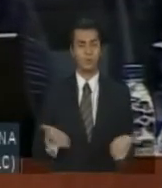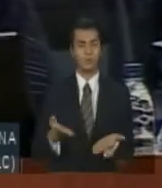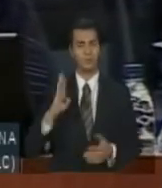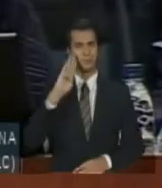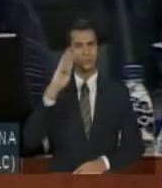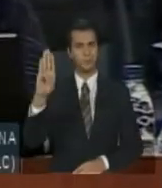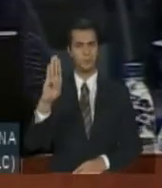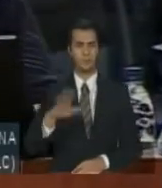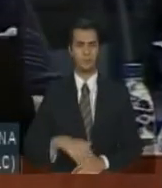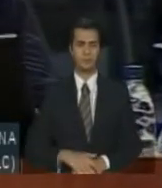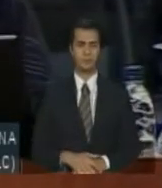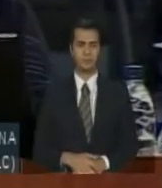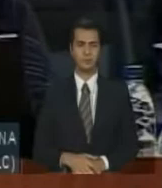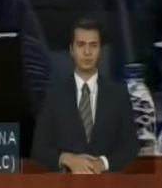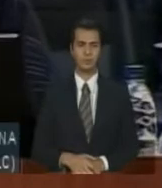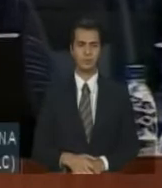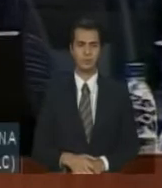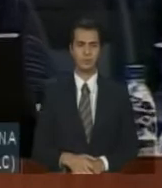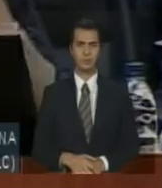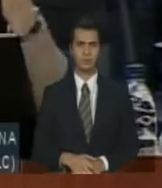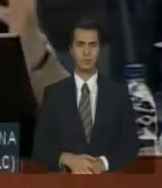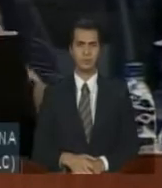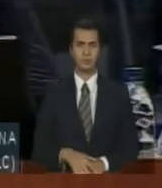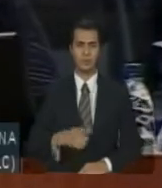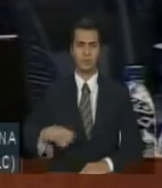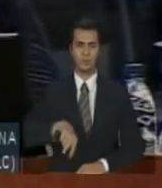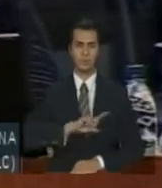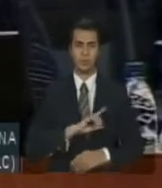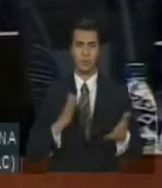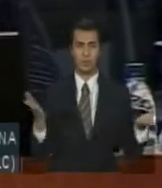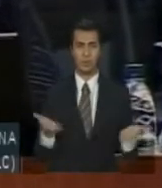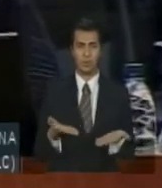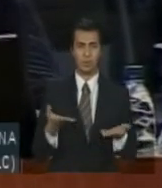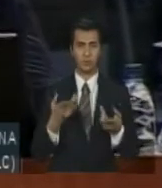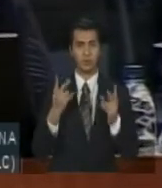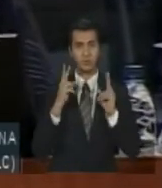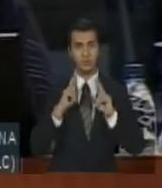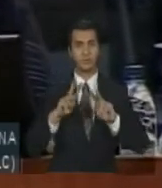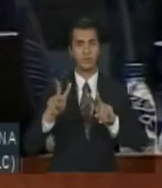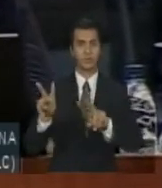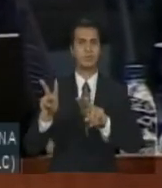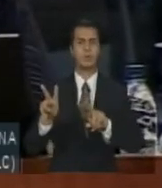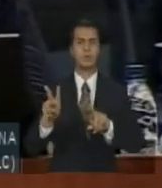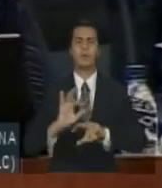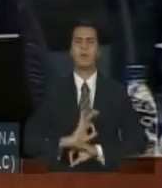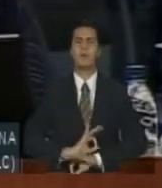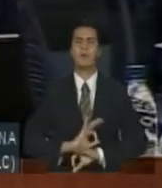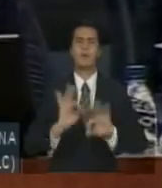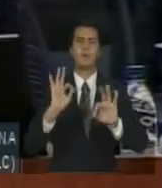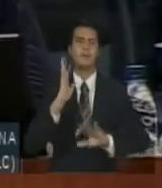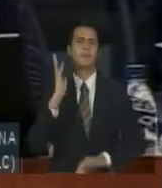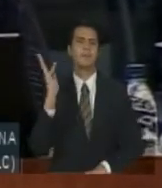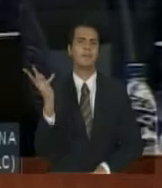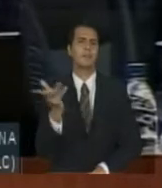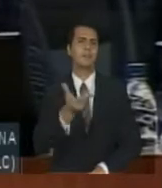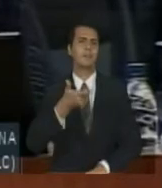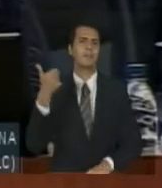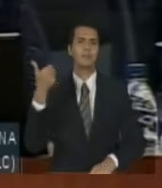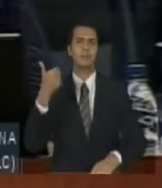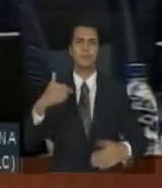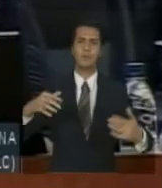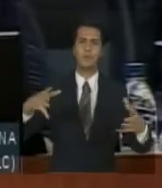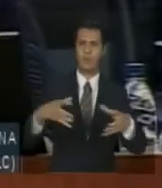nós vimos essa maravilhosa apresentação da Orquestra